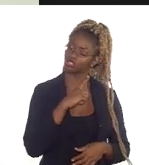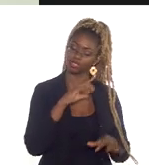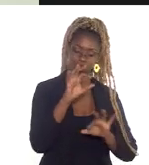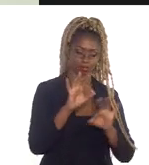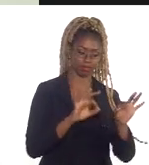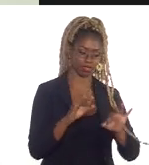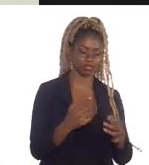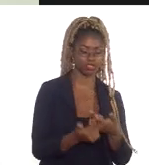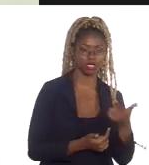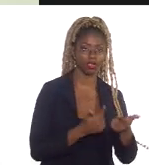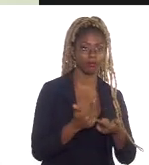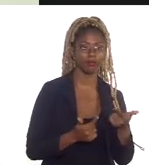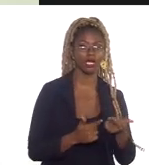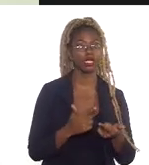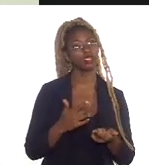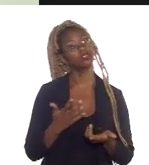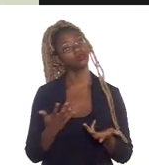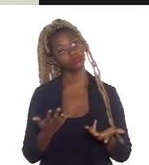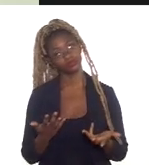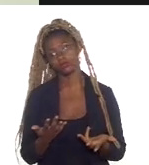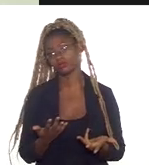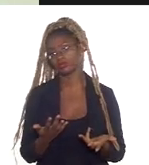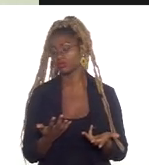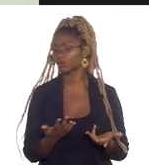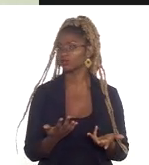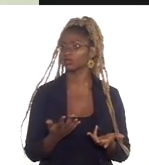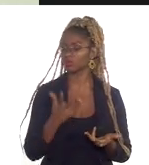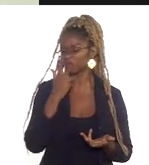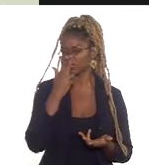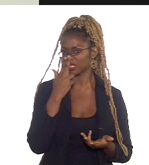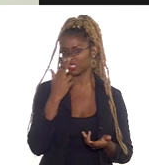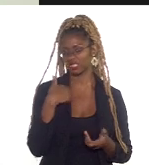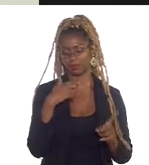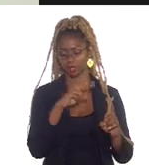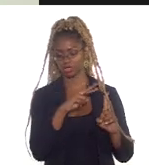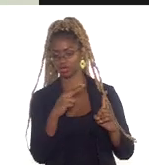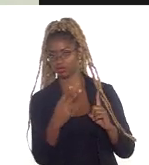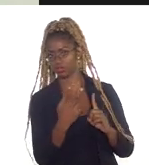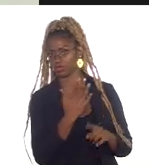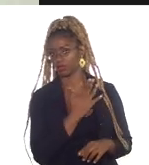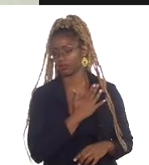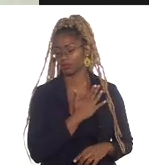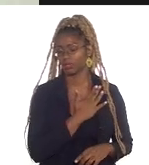que, de certa forma, isso do ponto de vista da minha perspectiva,